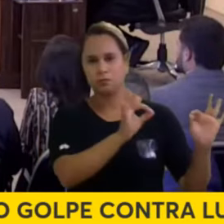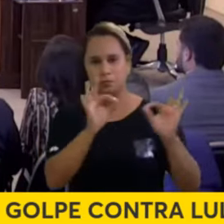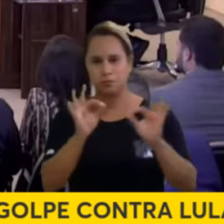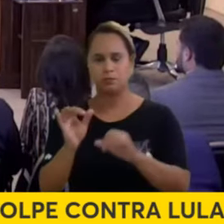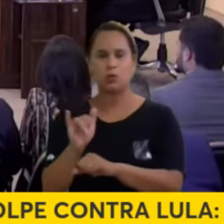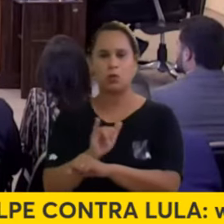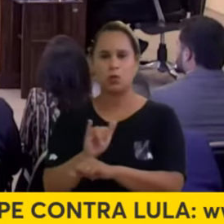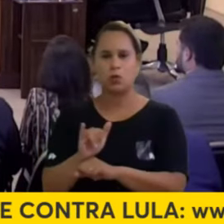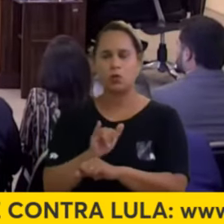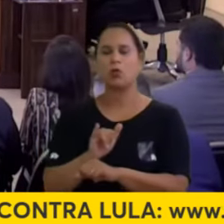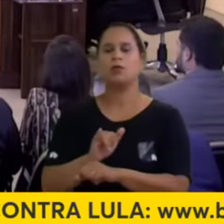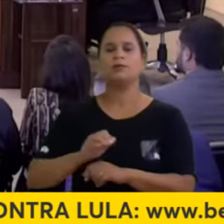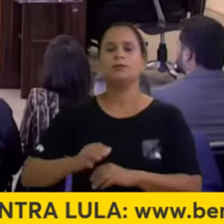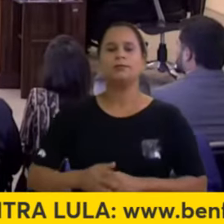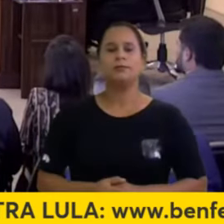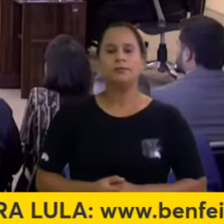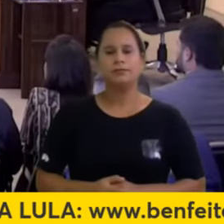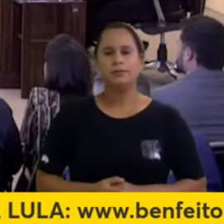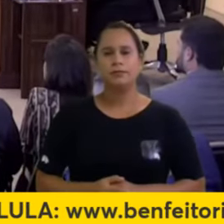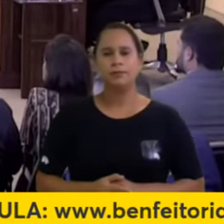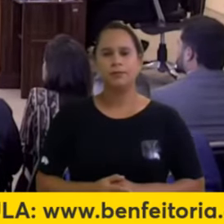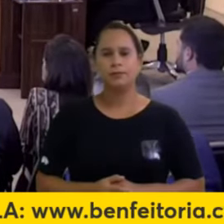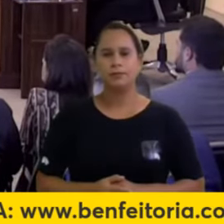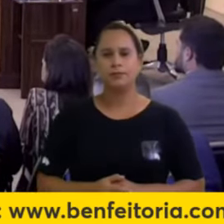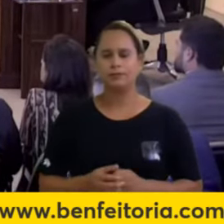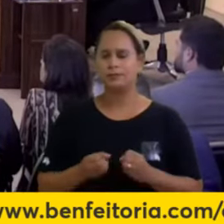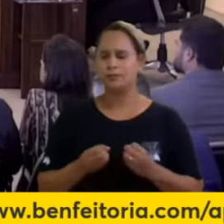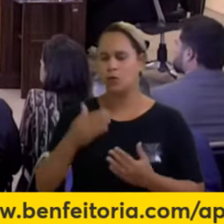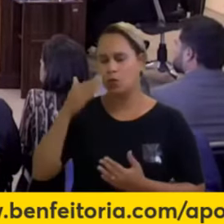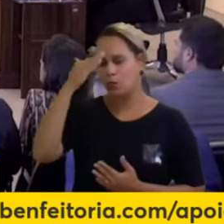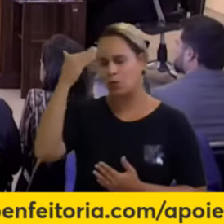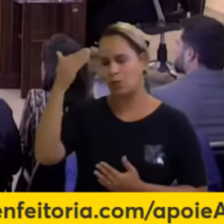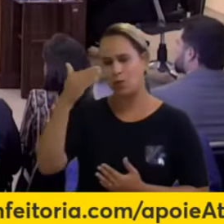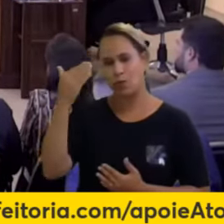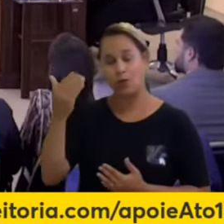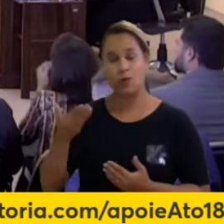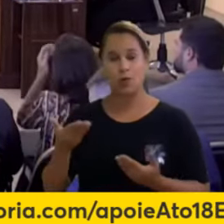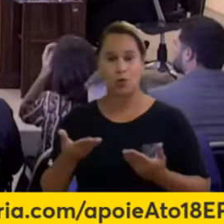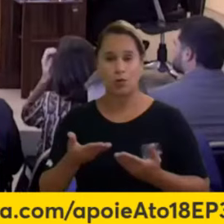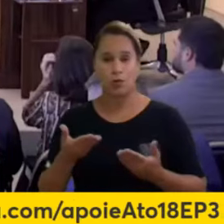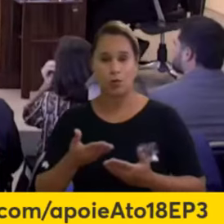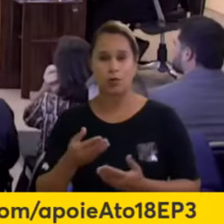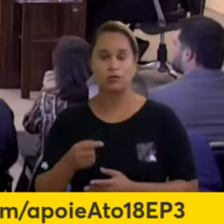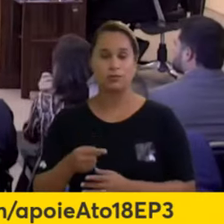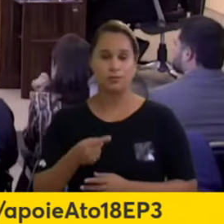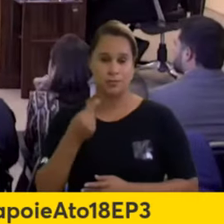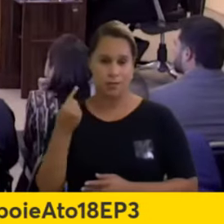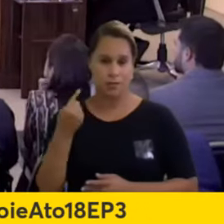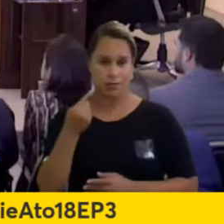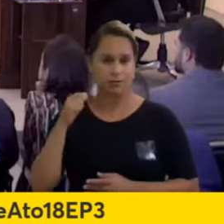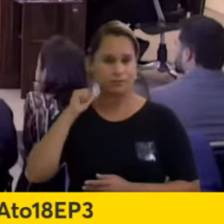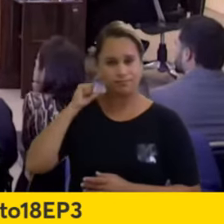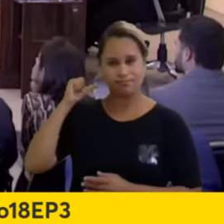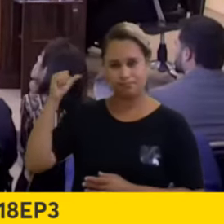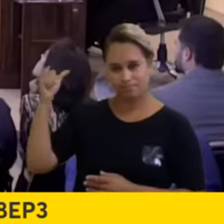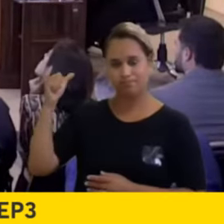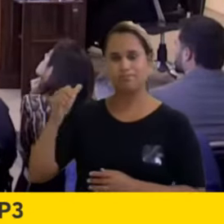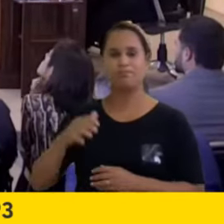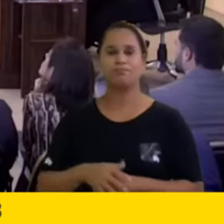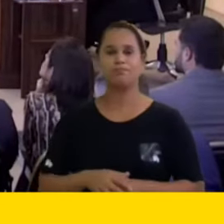é que com muita honra declaram instalados nesse dia primeo de abril de 202 quartos trabalhos da